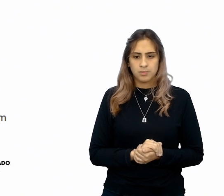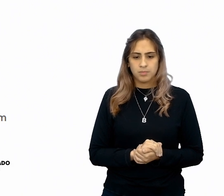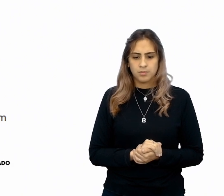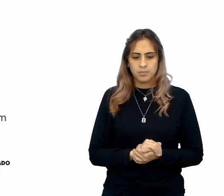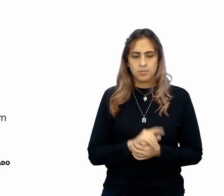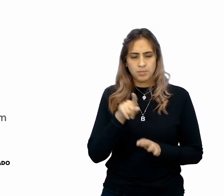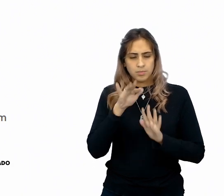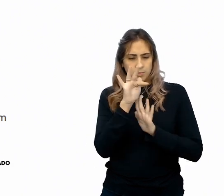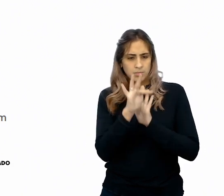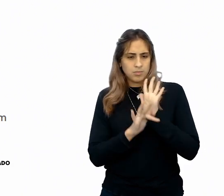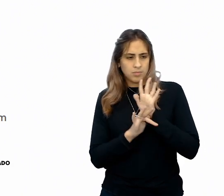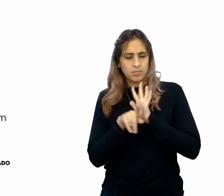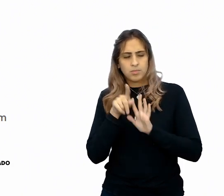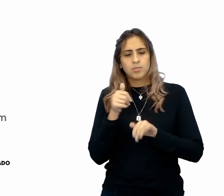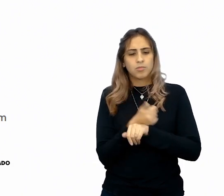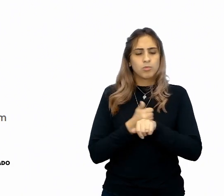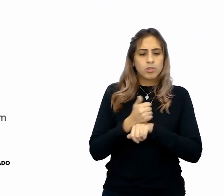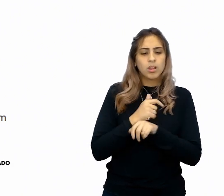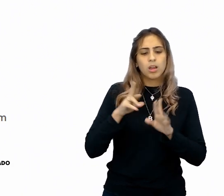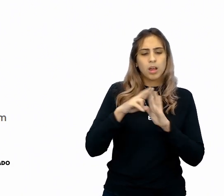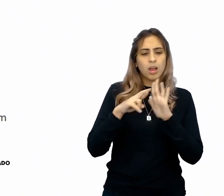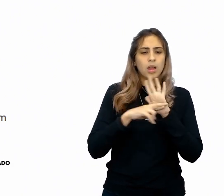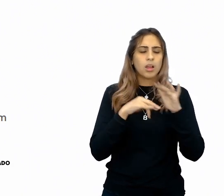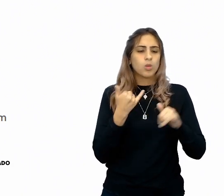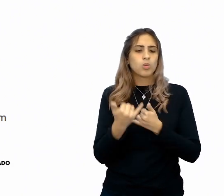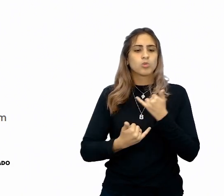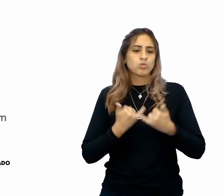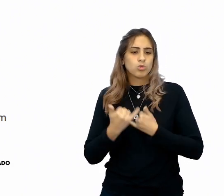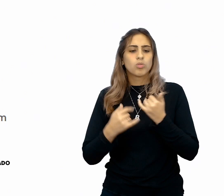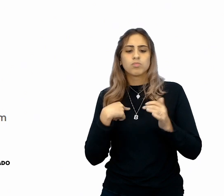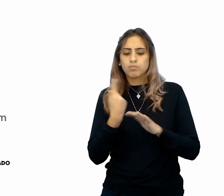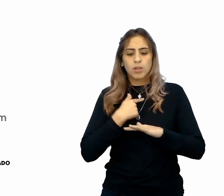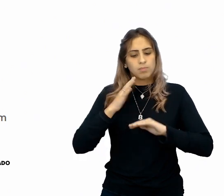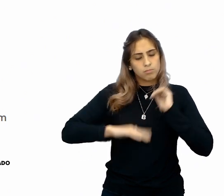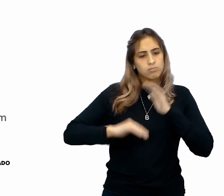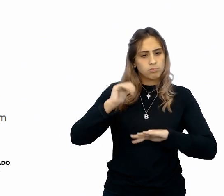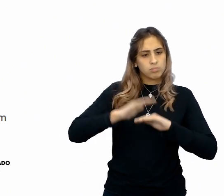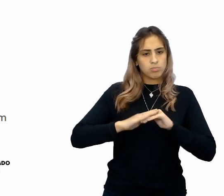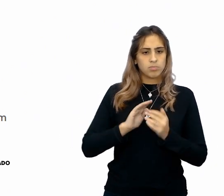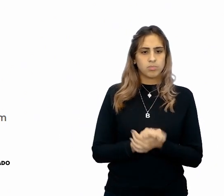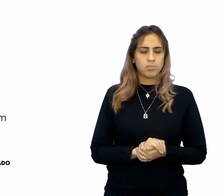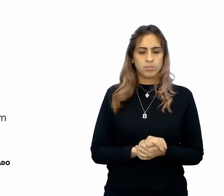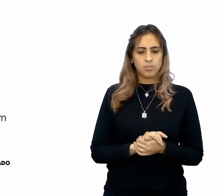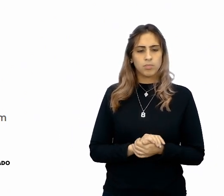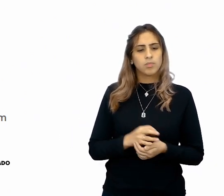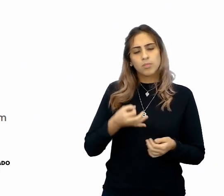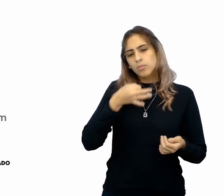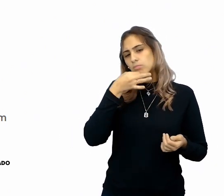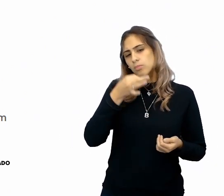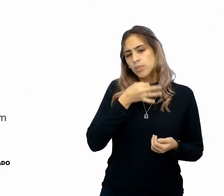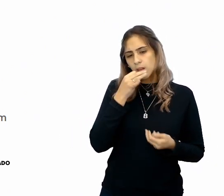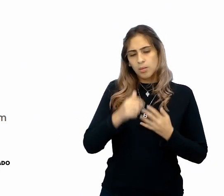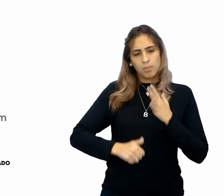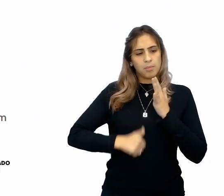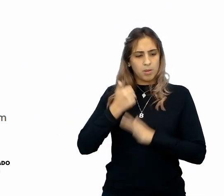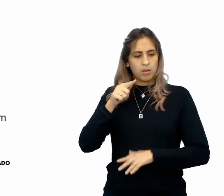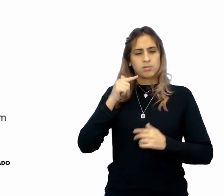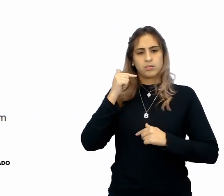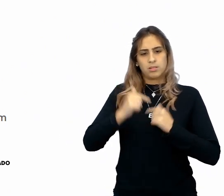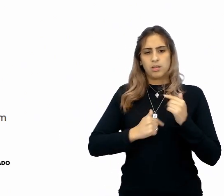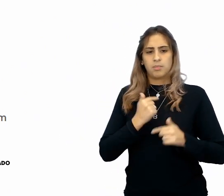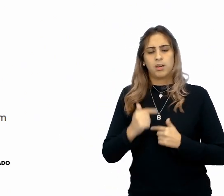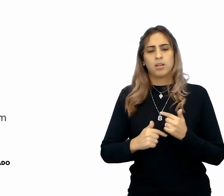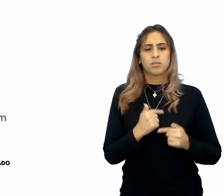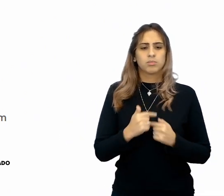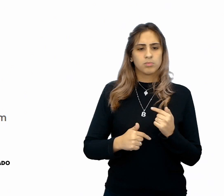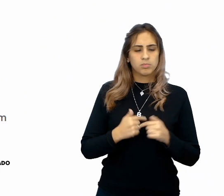o texto instrucional e as regras do jogo, e nós vamos colocar em prática os critérios para melhorar esse trabalho, tá?